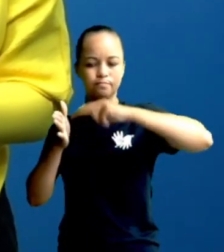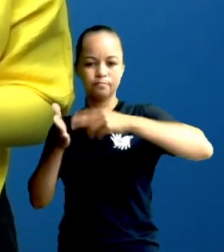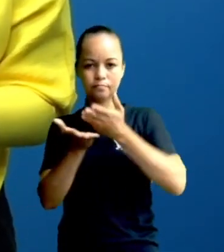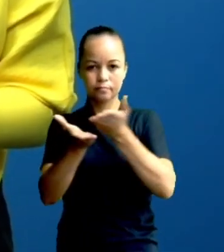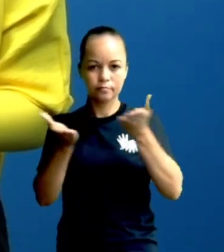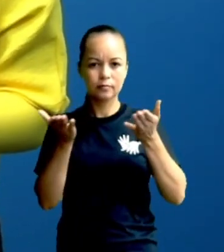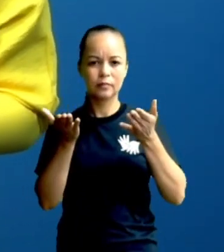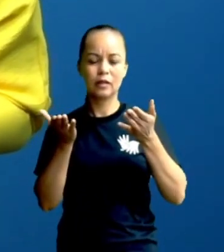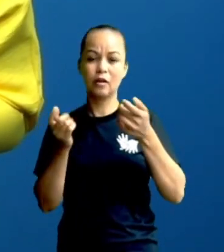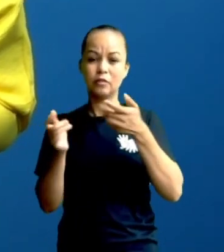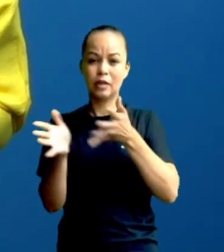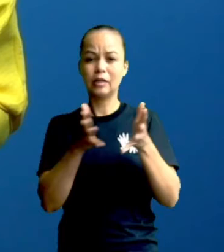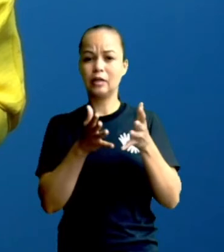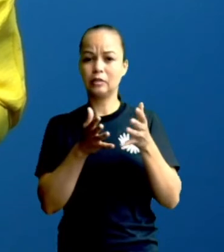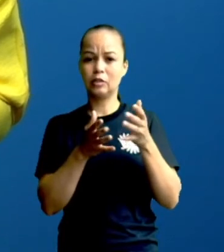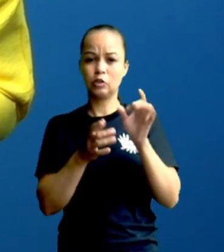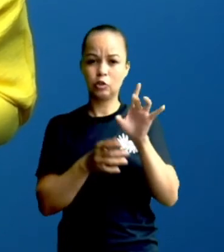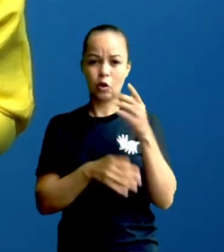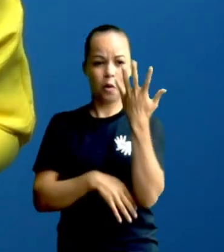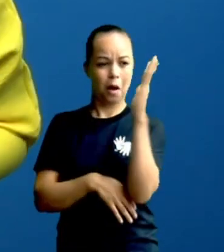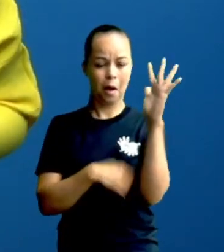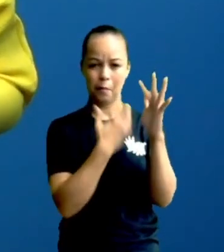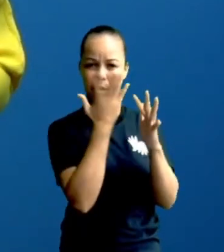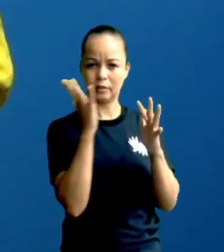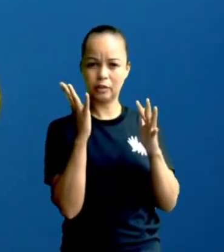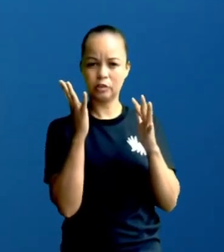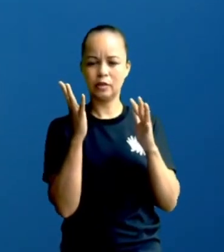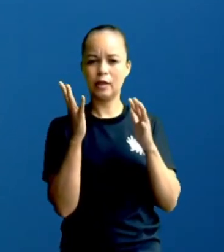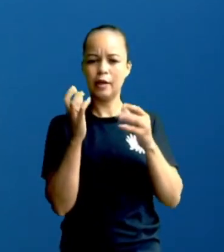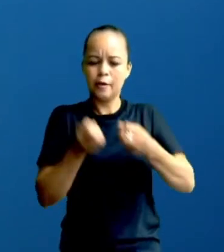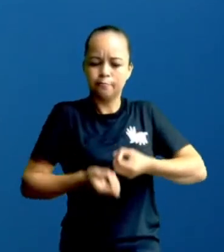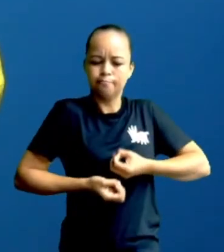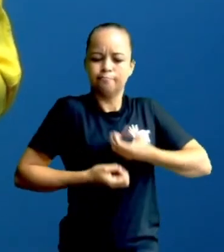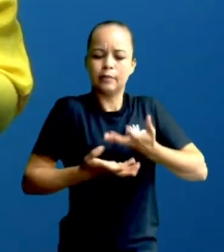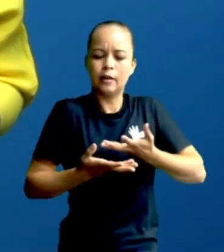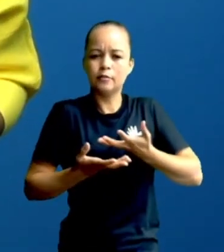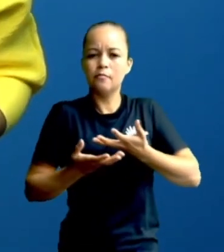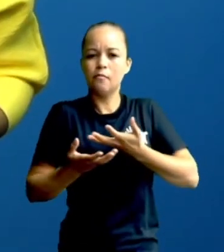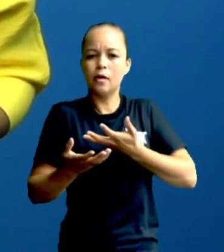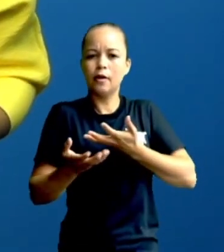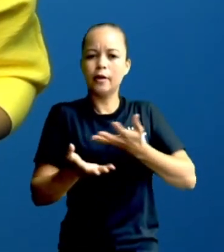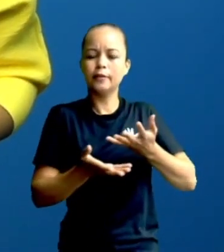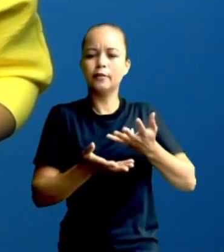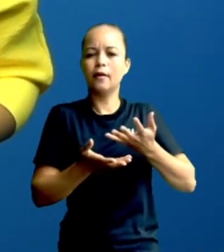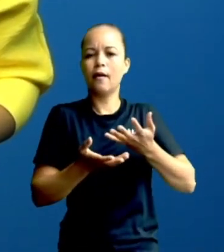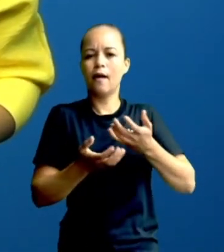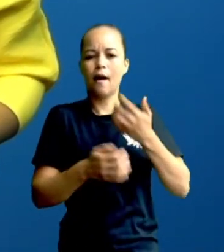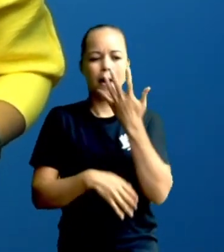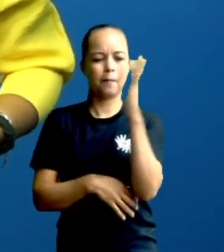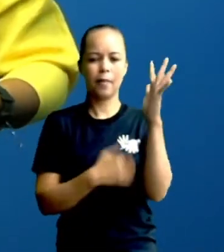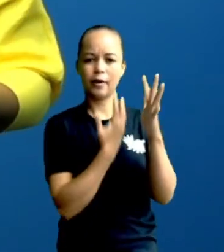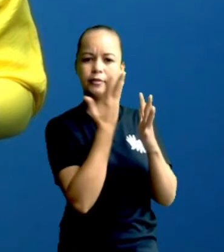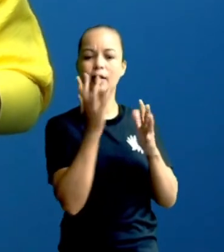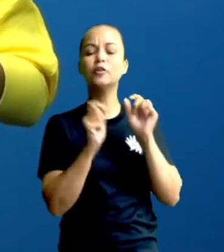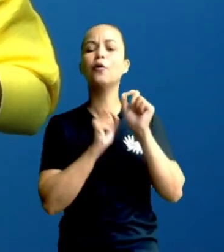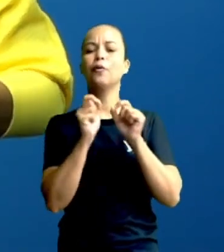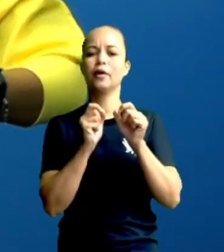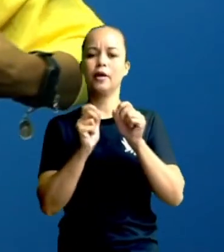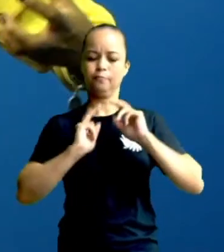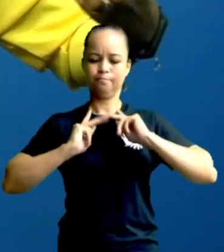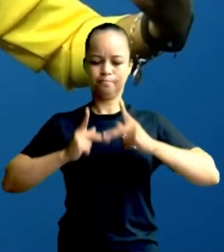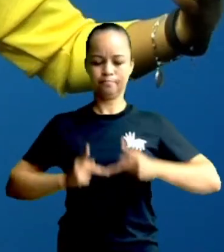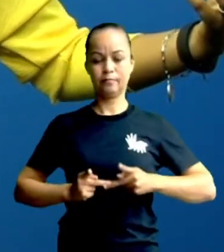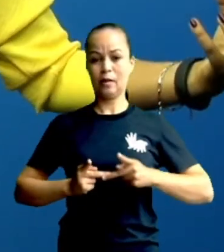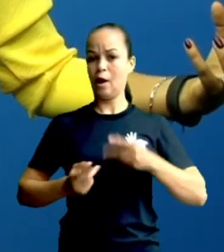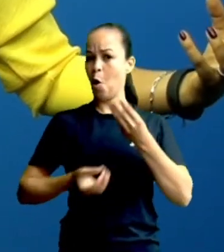não existe a paisagem por si só. Quem transmite a paisagem é o ser humano. E não tem